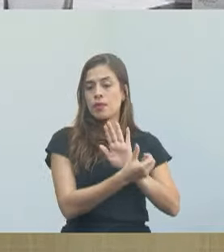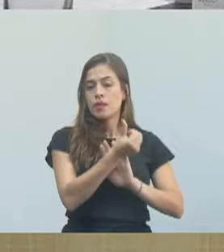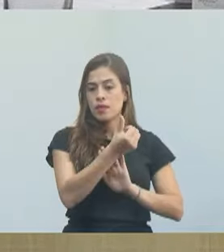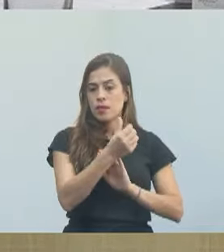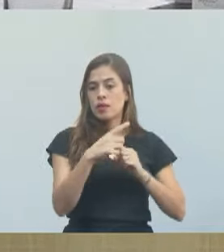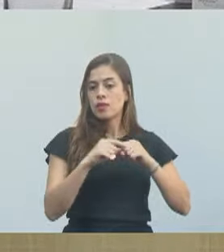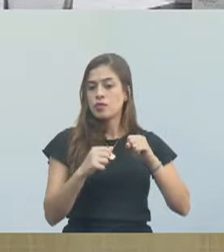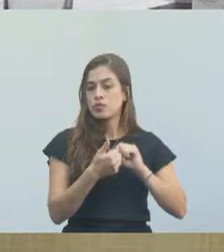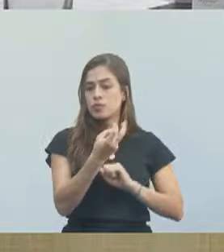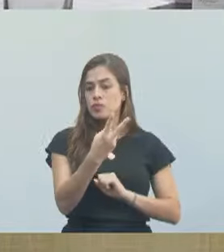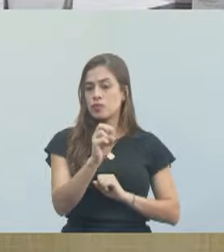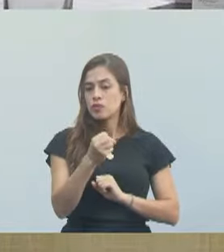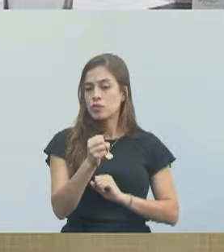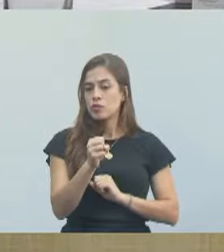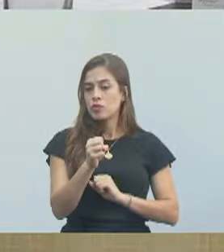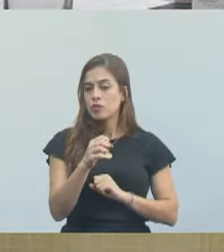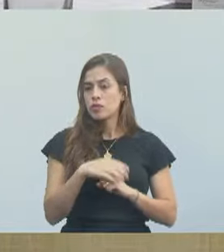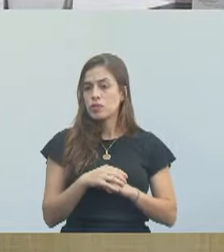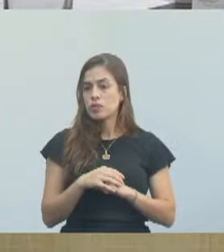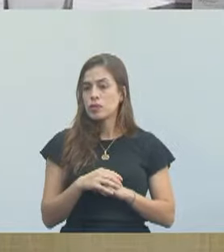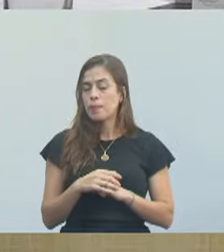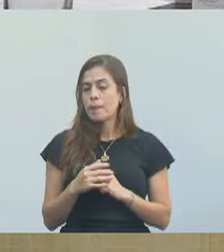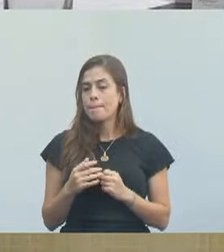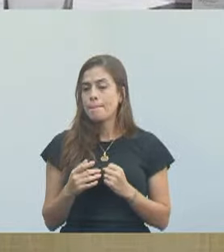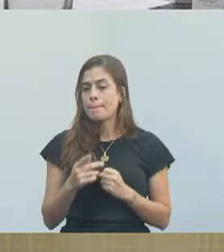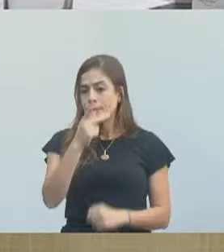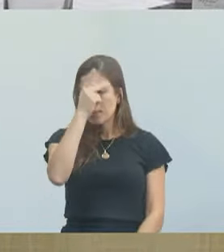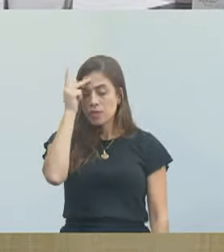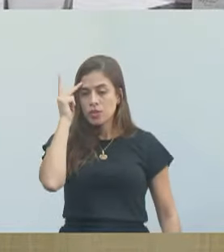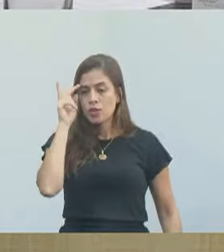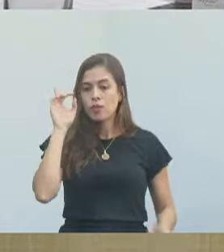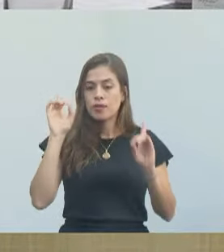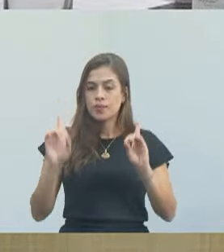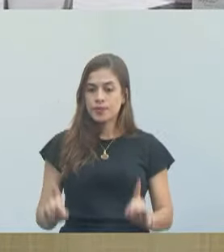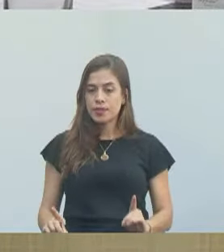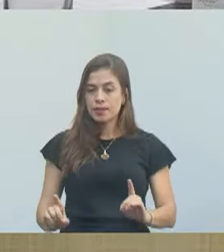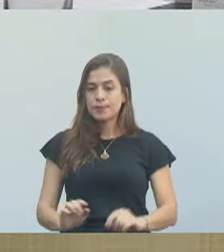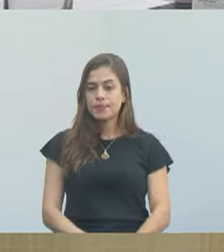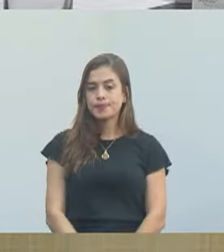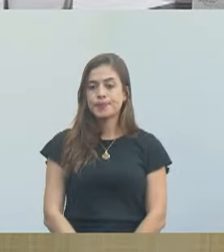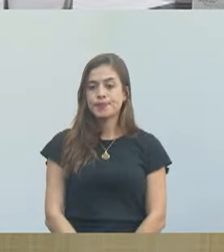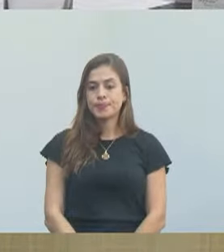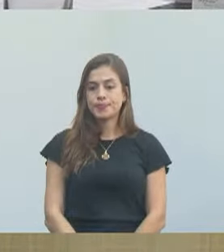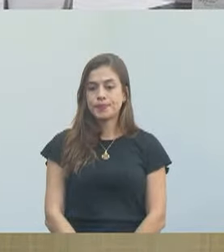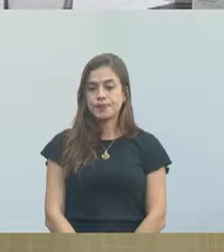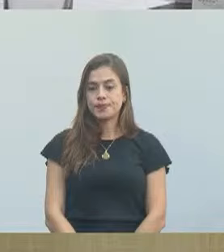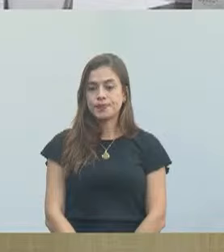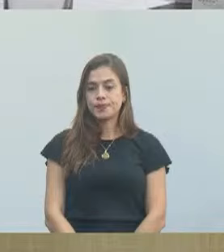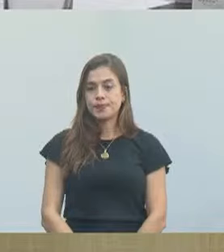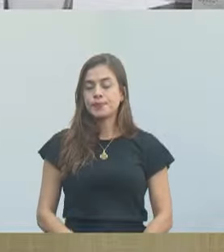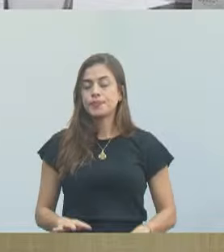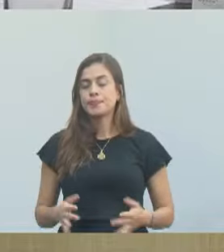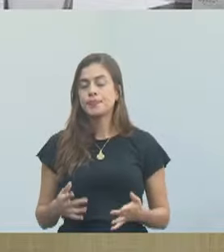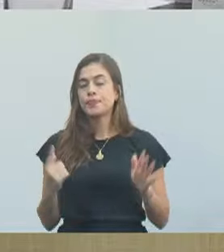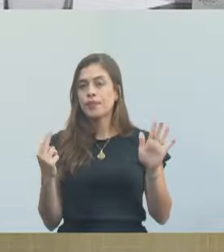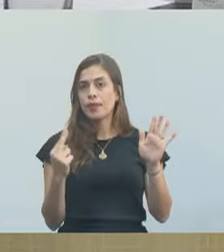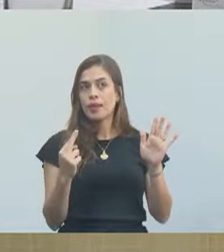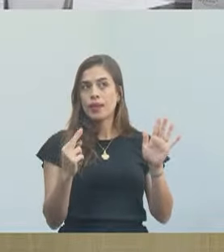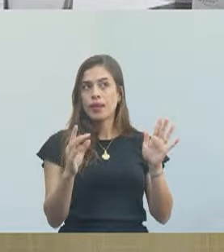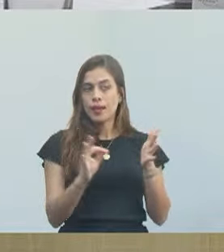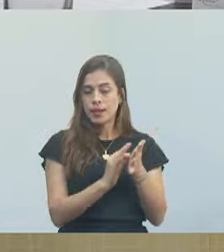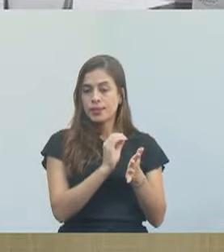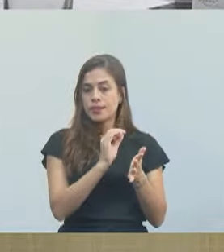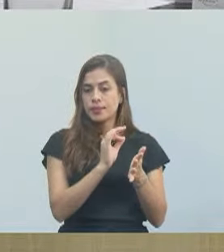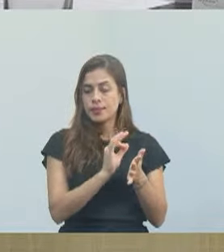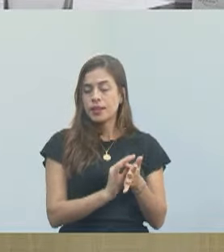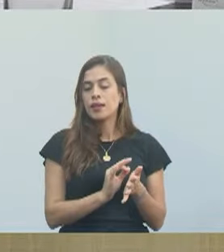passa a ser as pessoas com deficiência. Assinam os vereadores Abner Rosa,